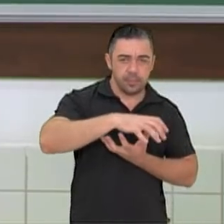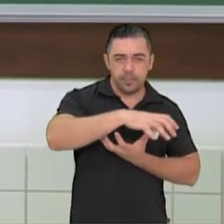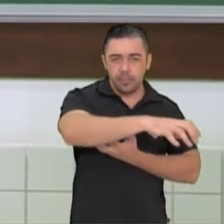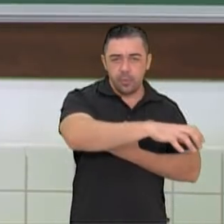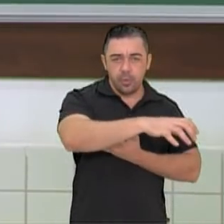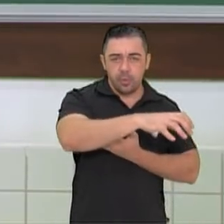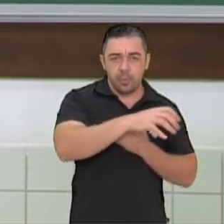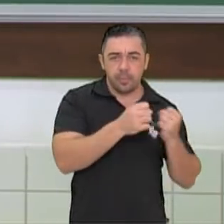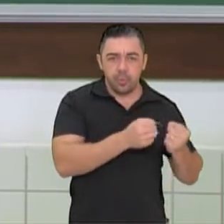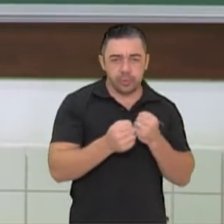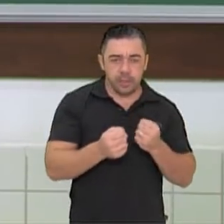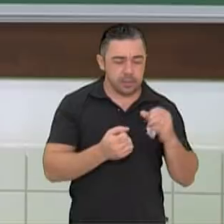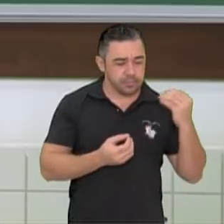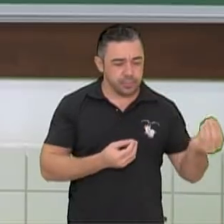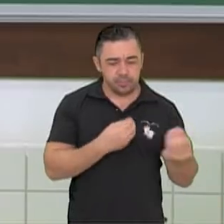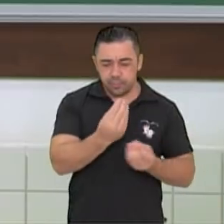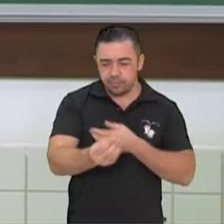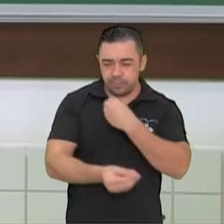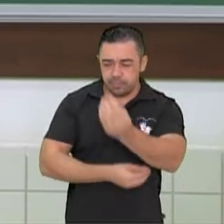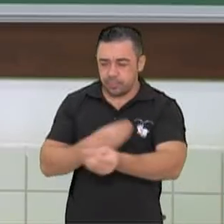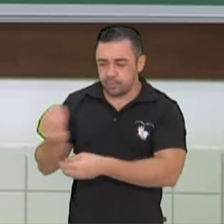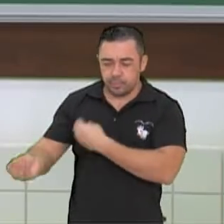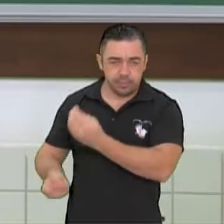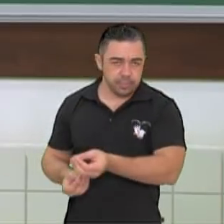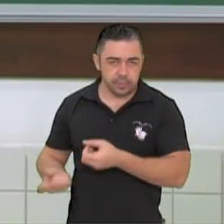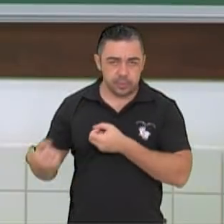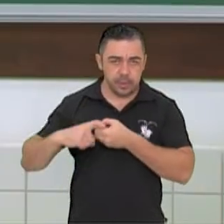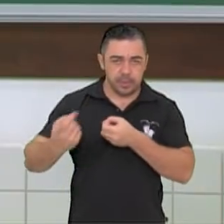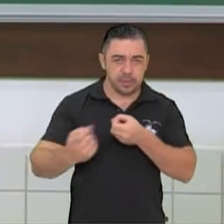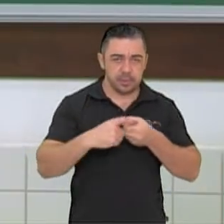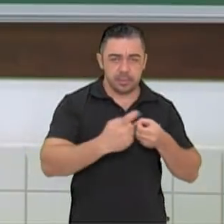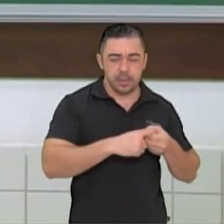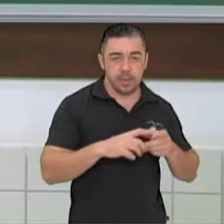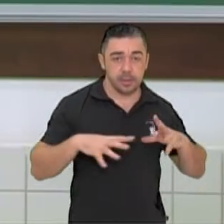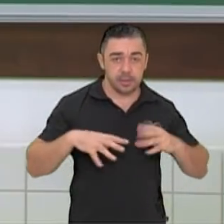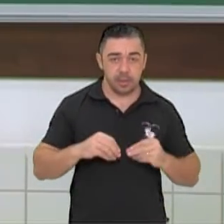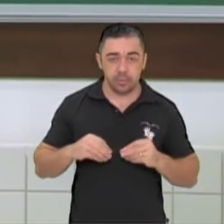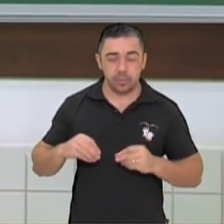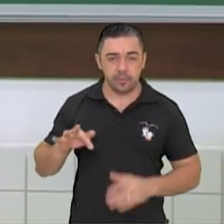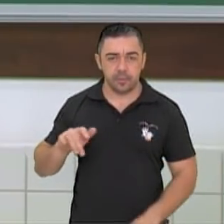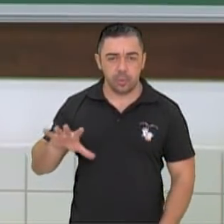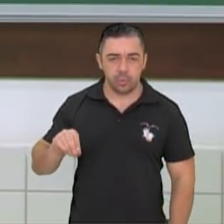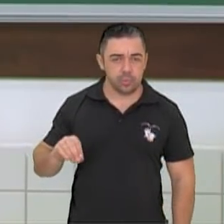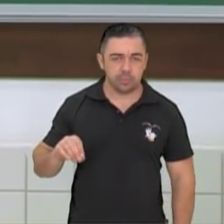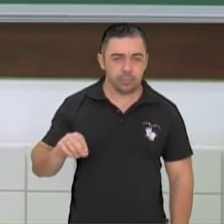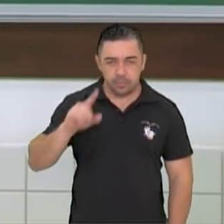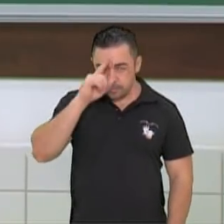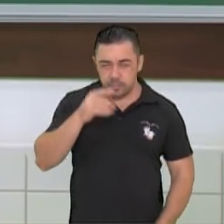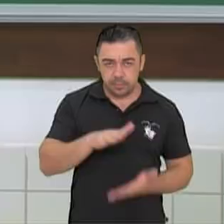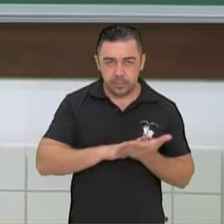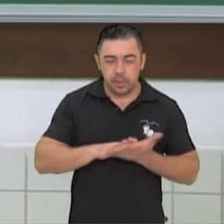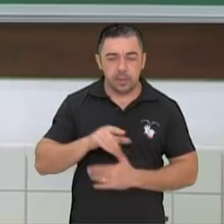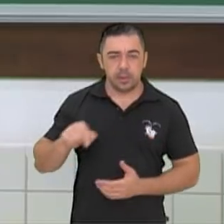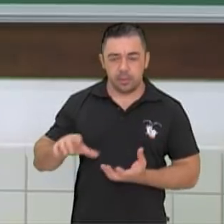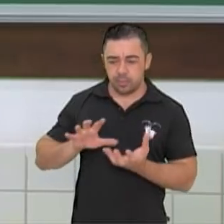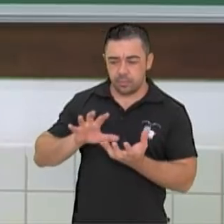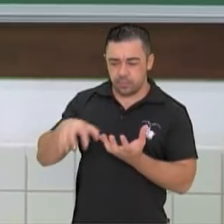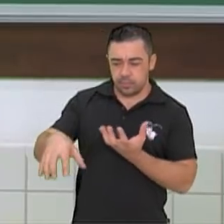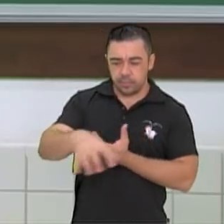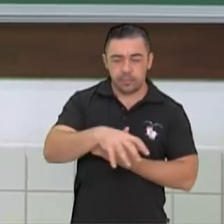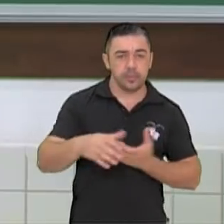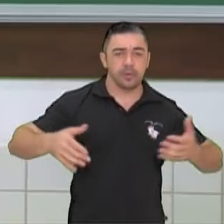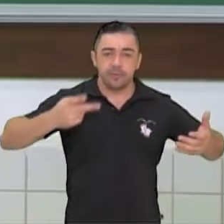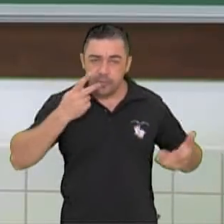feudais, essa descentralização política. Dentro do feudo, ninguém manda nele. Tinha um feudo que era muito engraçado. O senhor feudal mandou instituir, olha, a